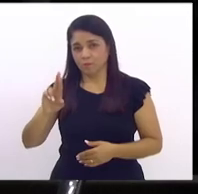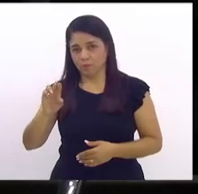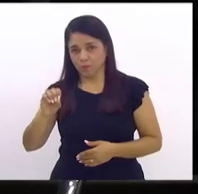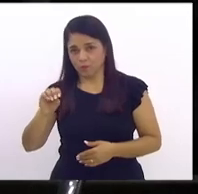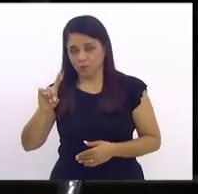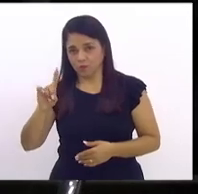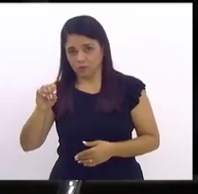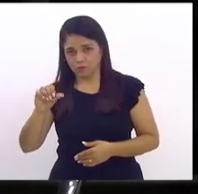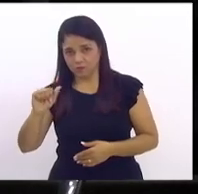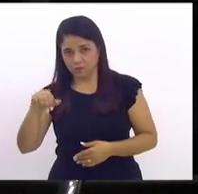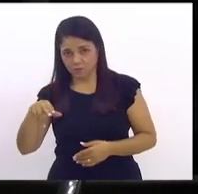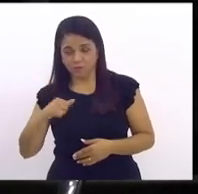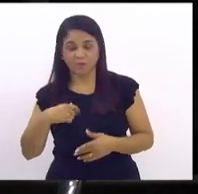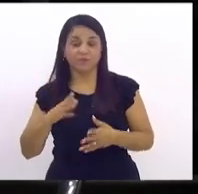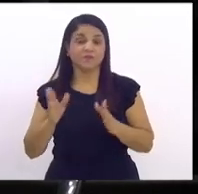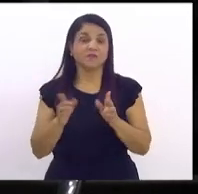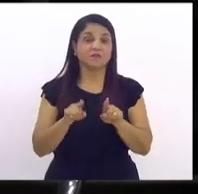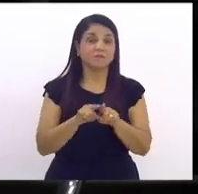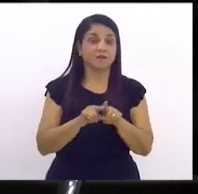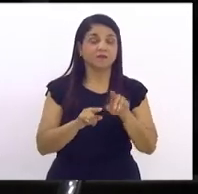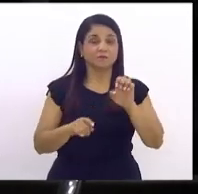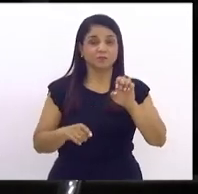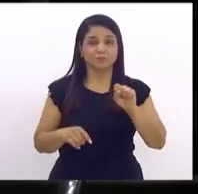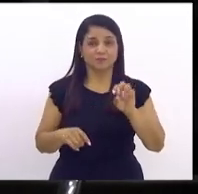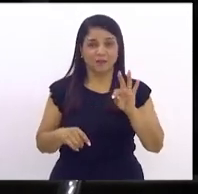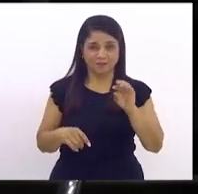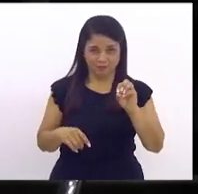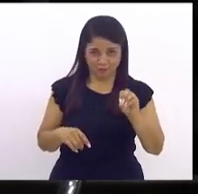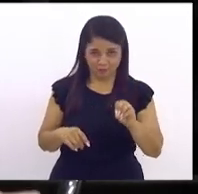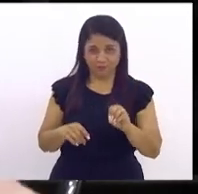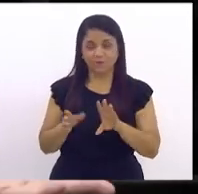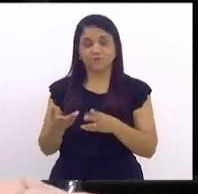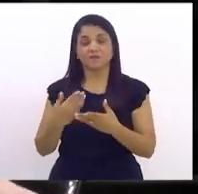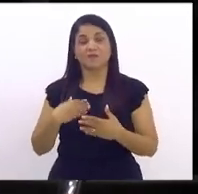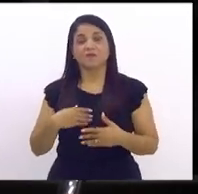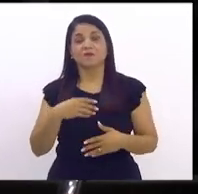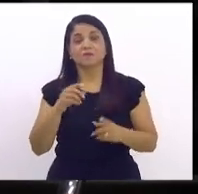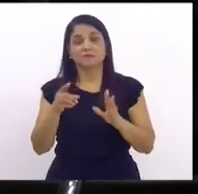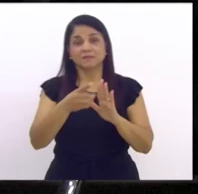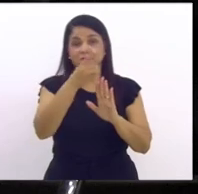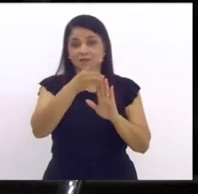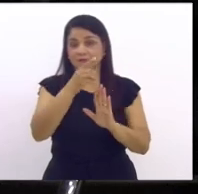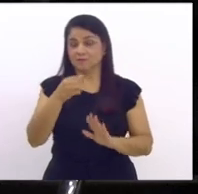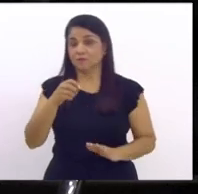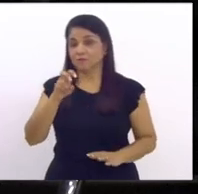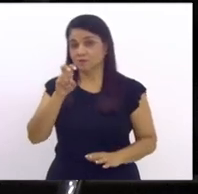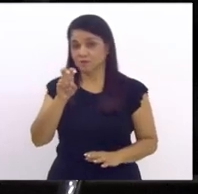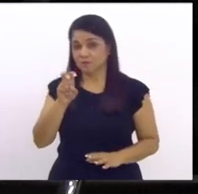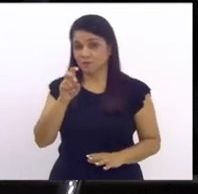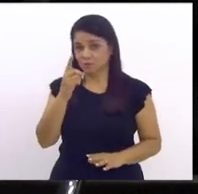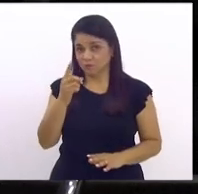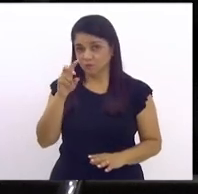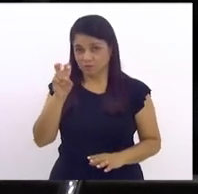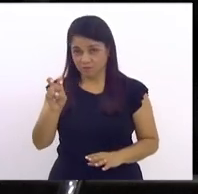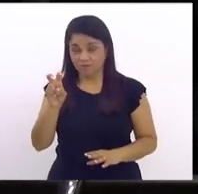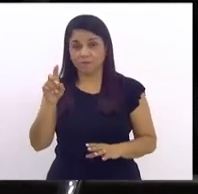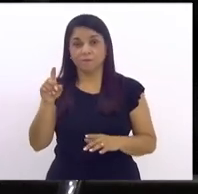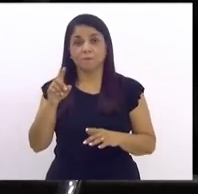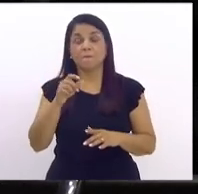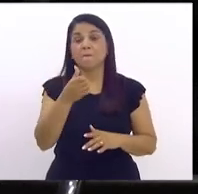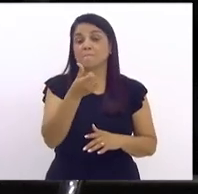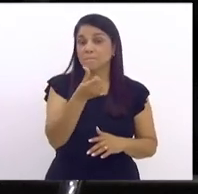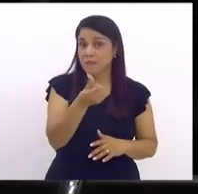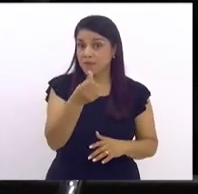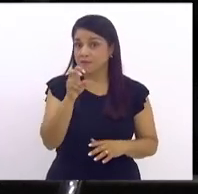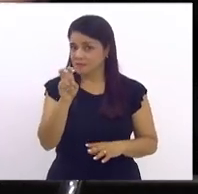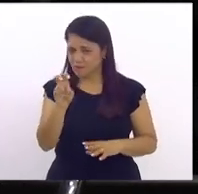do Estácio inteiro, etc. Decreto-Lei 5, como o nome diz, é projeto de autoria do Executivo.